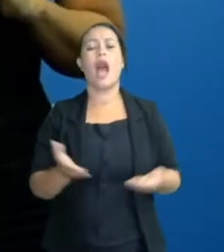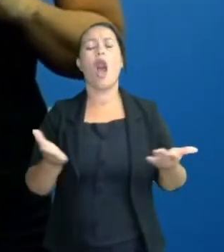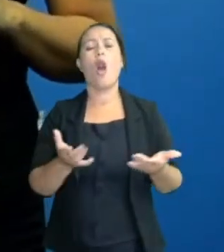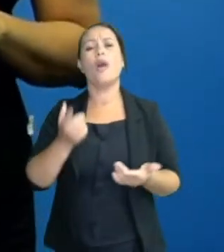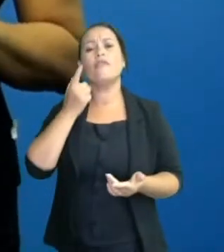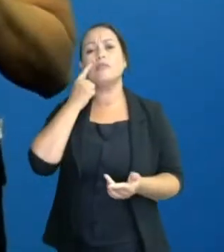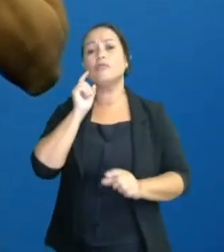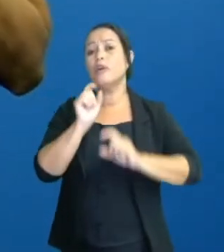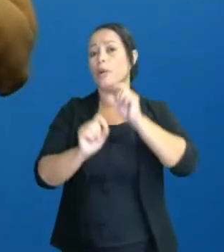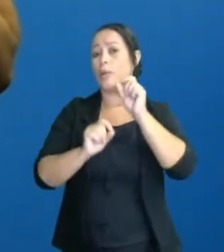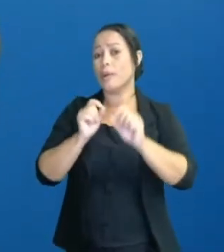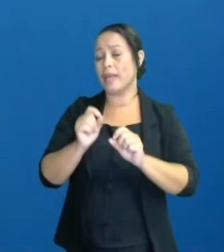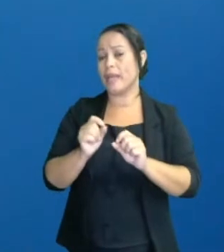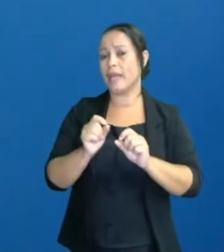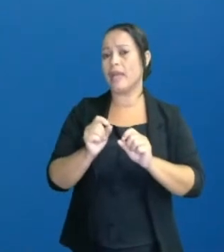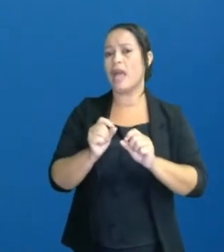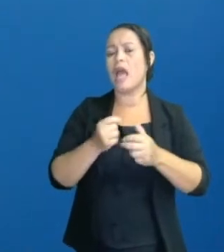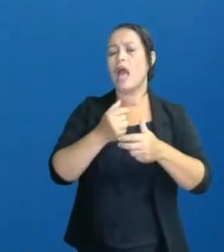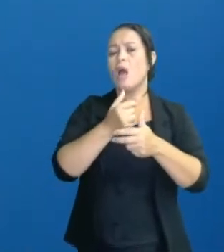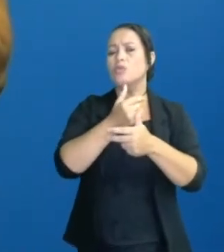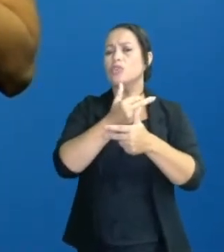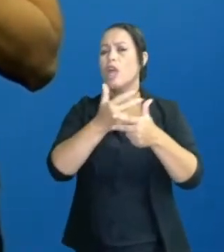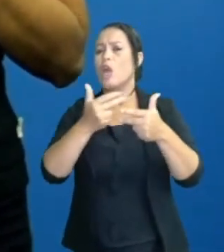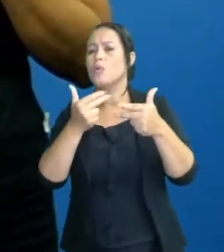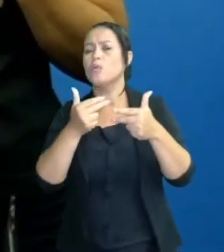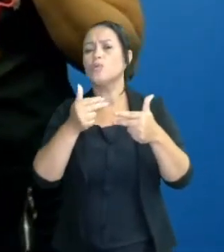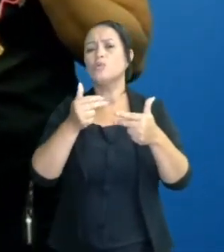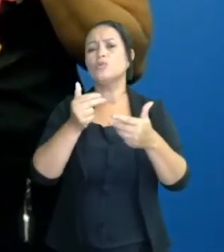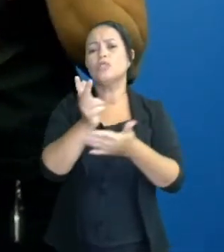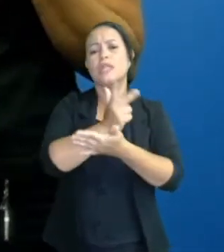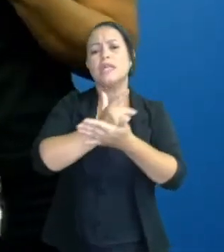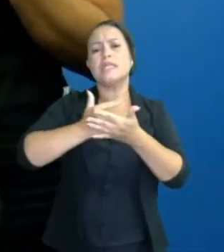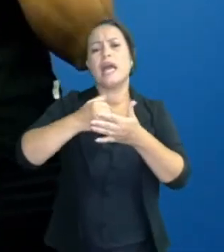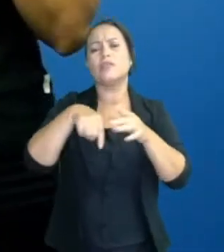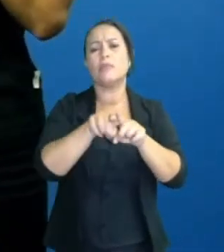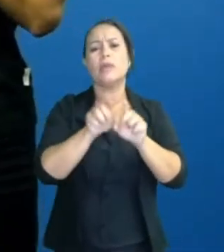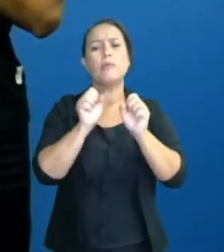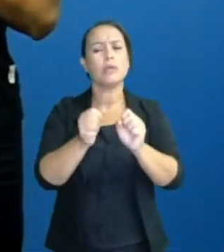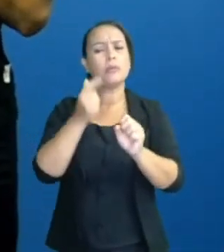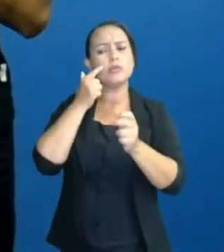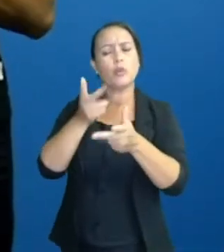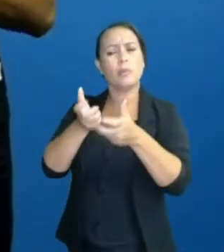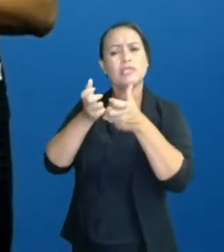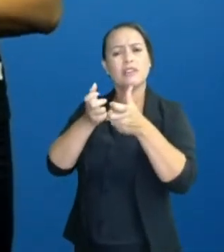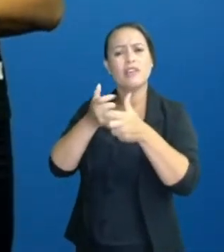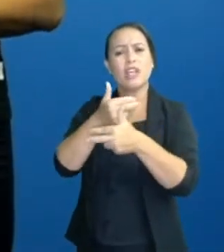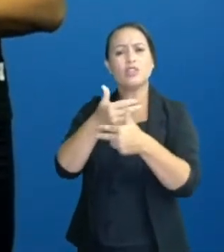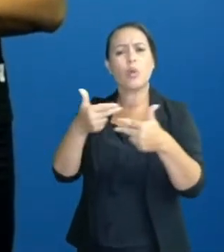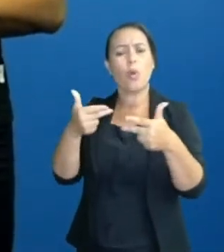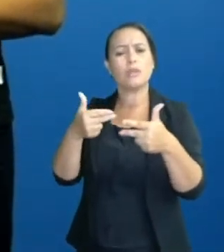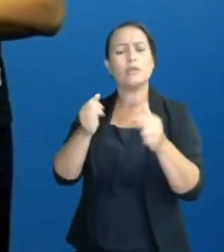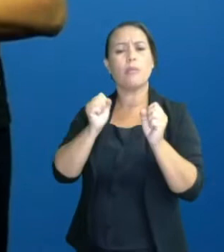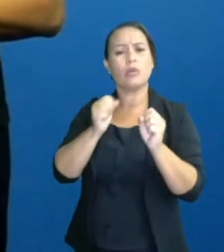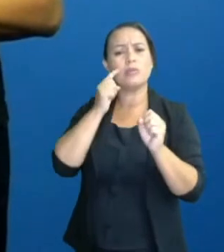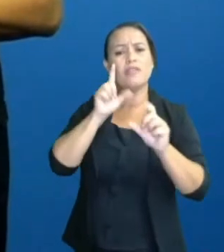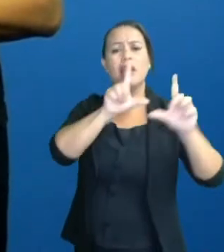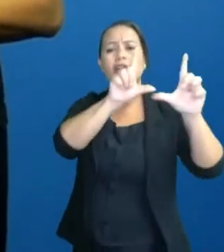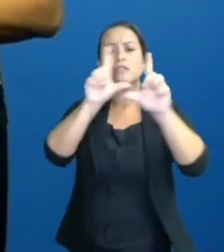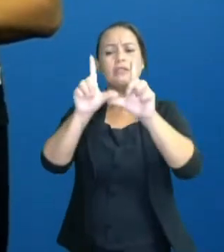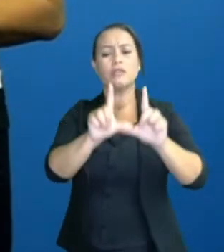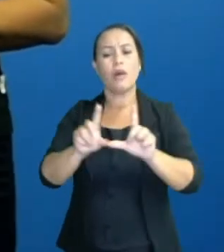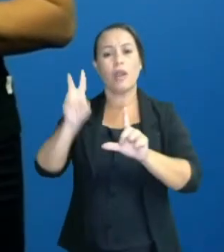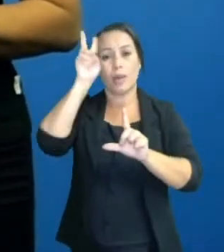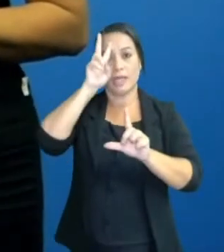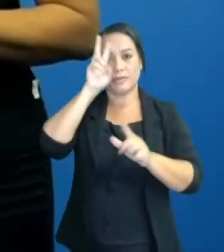Vamos agora ver os recursos gráficos que a gente pôde observar nessa história em quadrinho que a gente acabou de